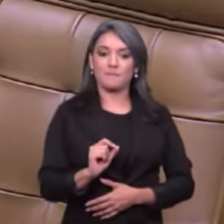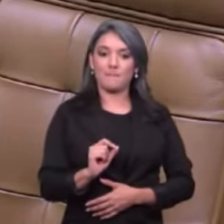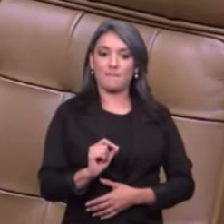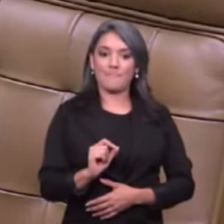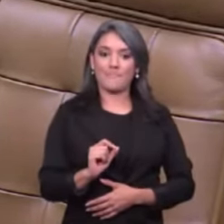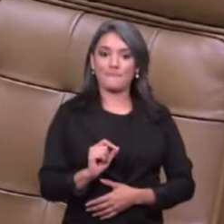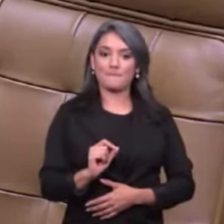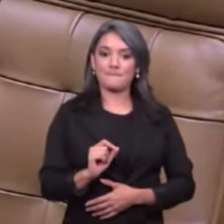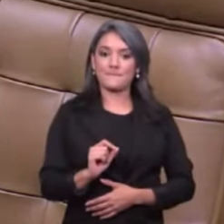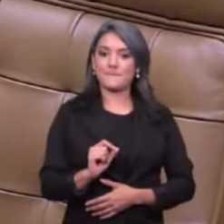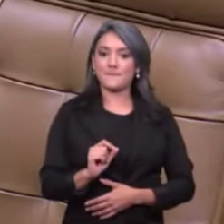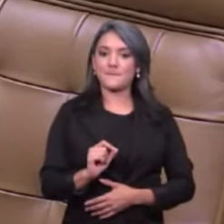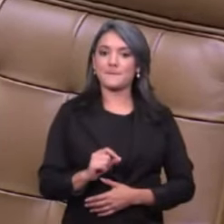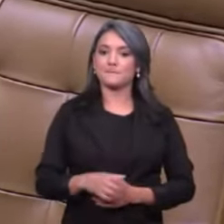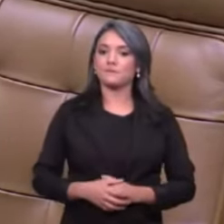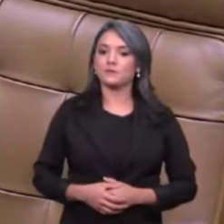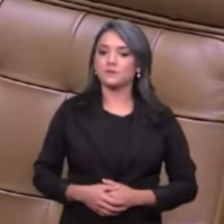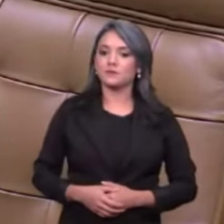Veja, eu não quero